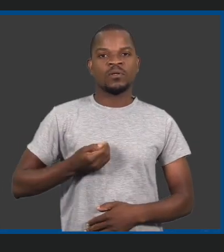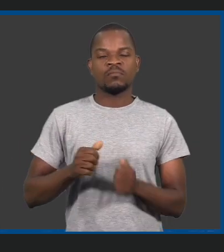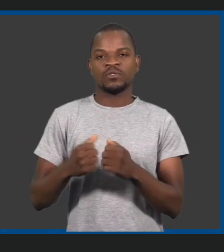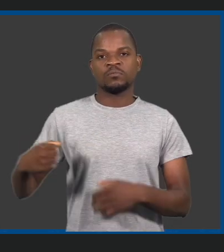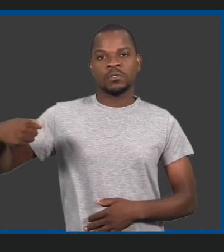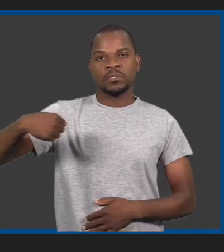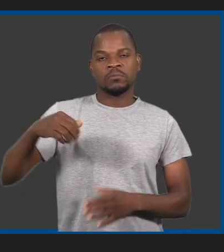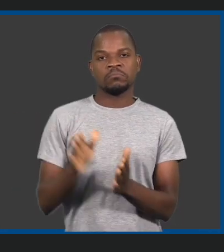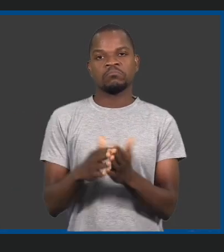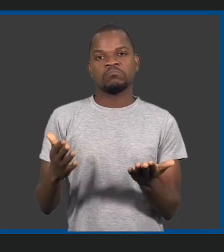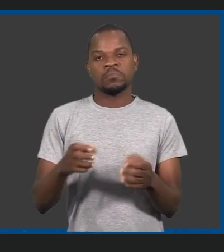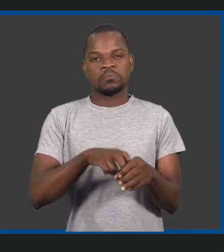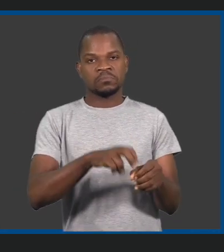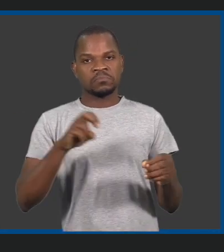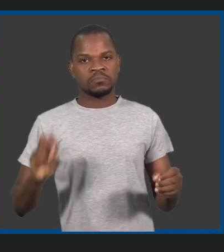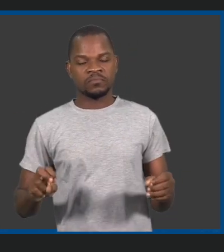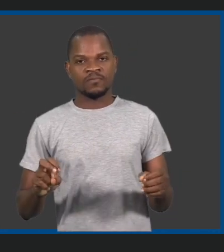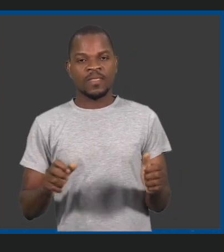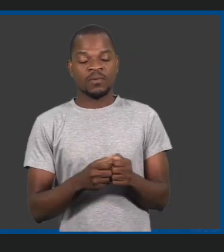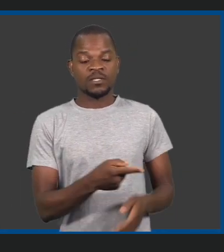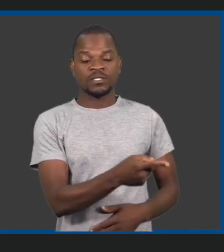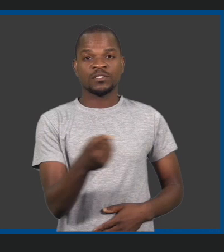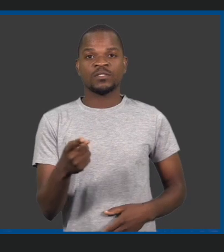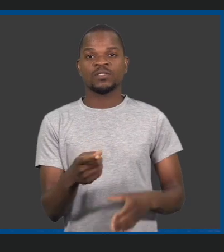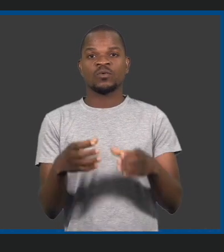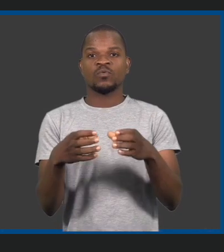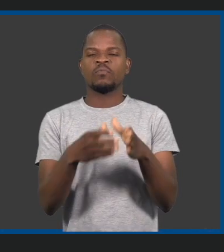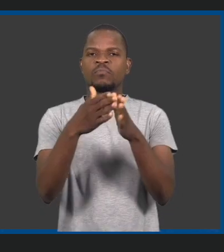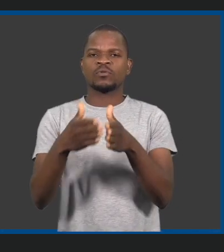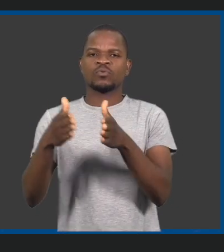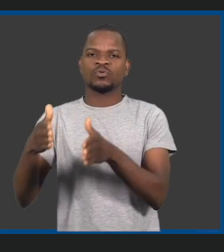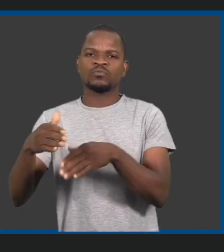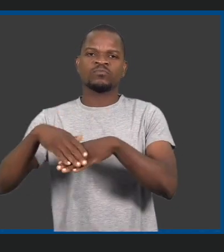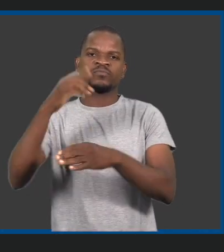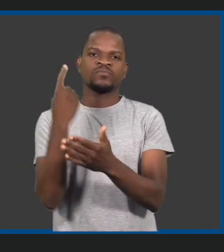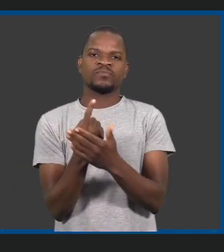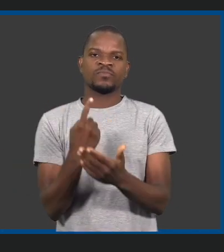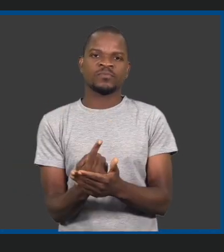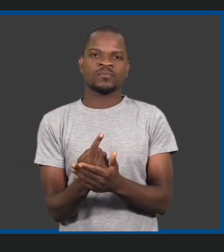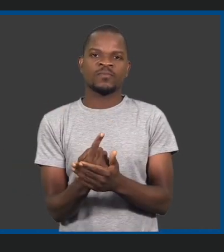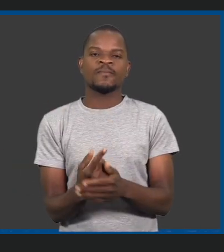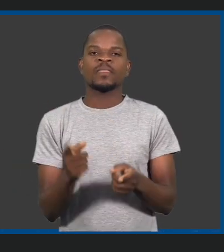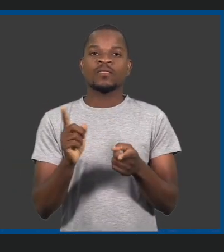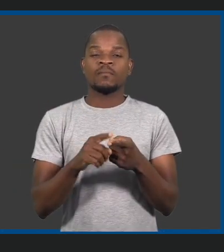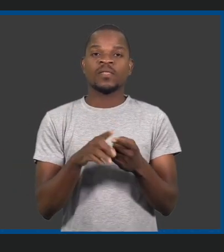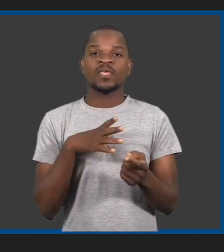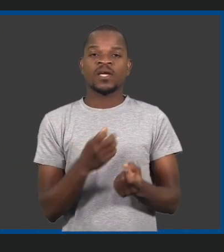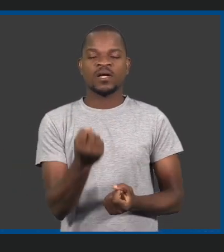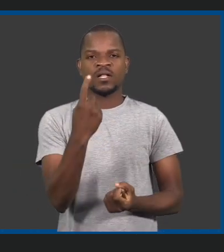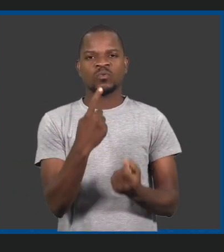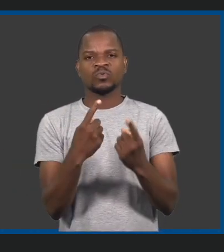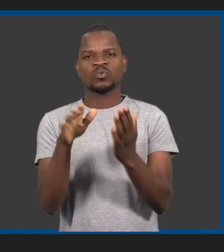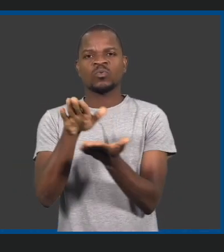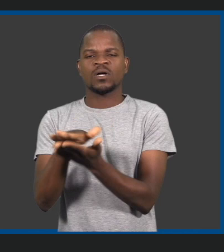serão pessoas com deficiência e velhos e idosos. Dino, uma das preocupações no nosso país é a educação.